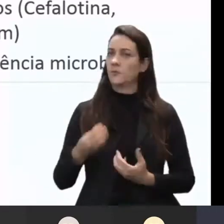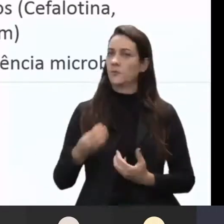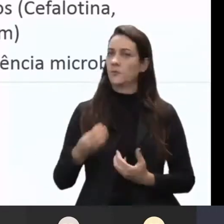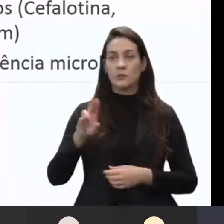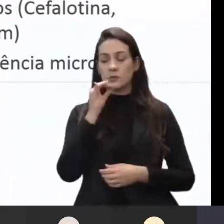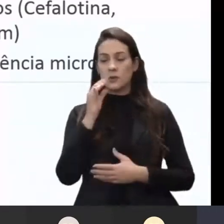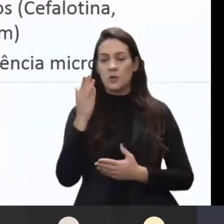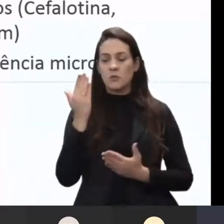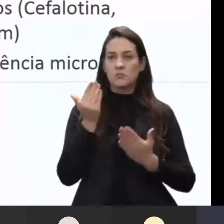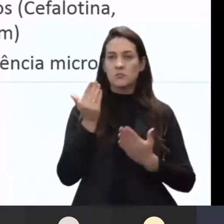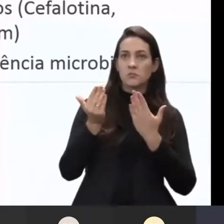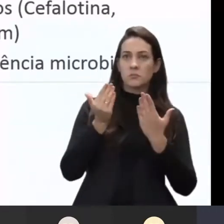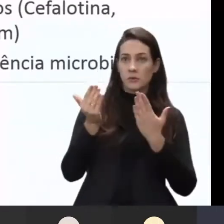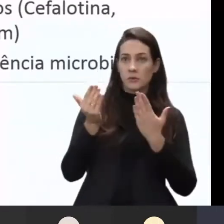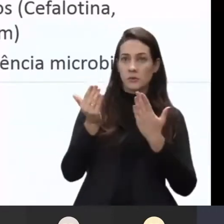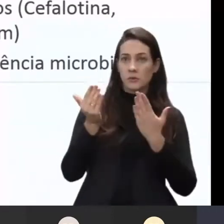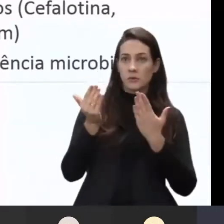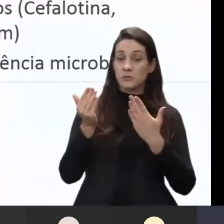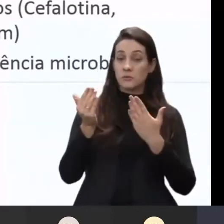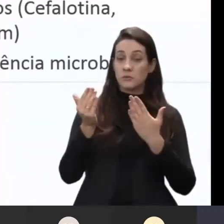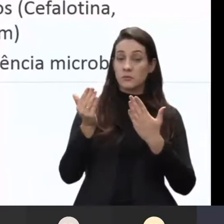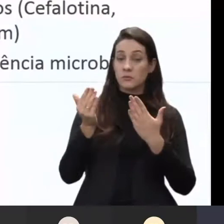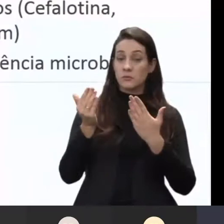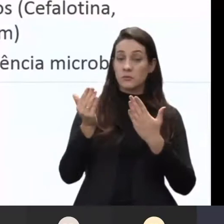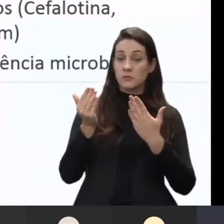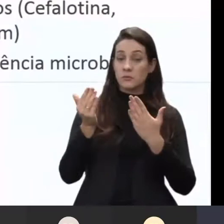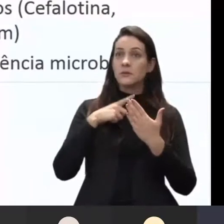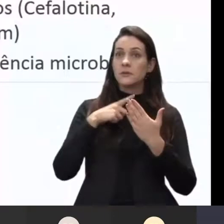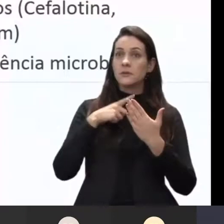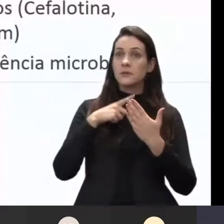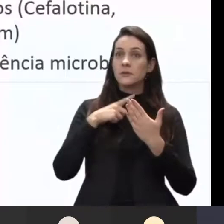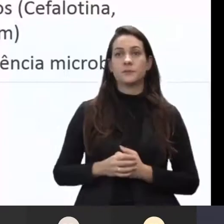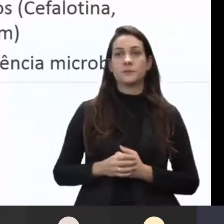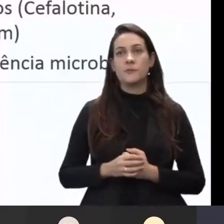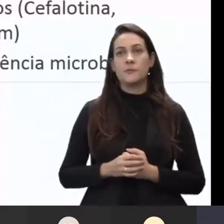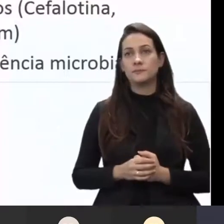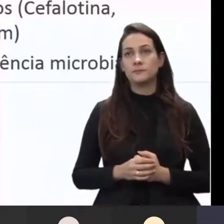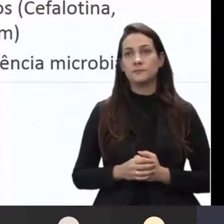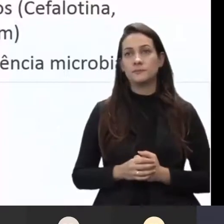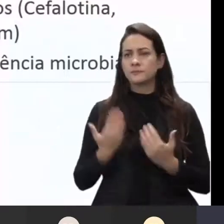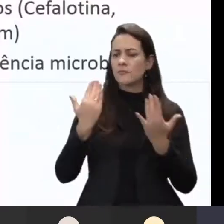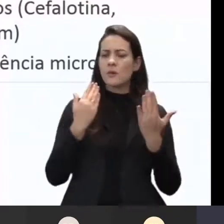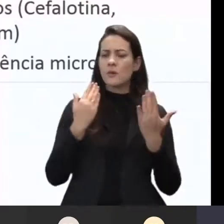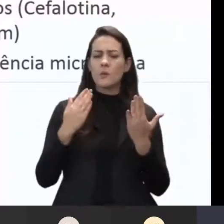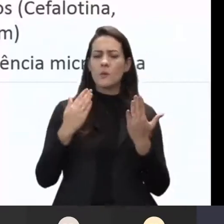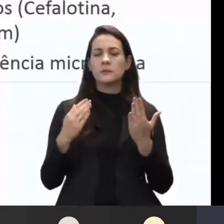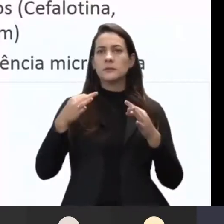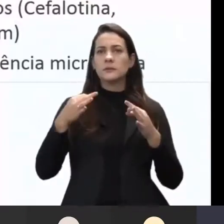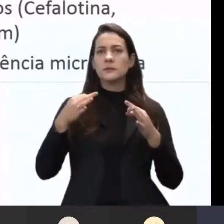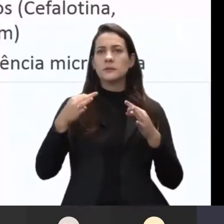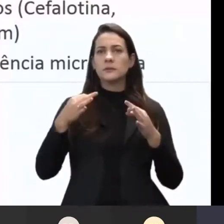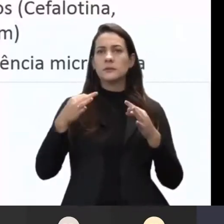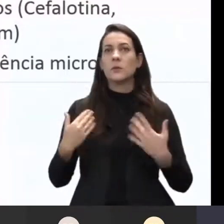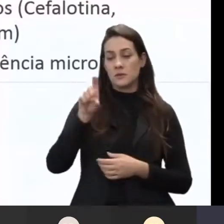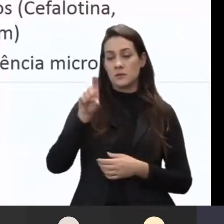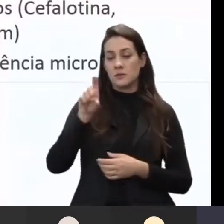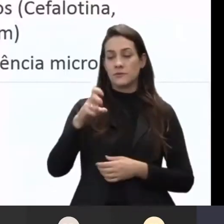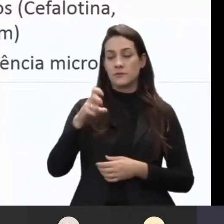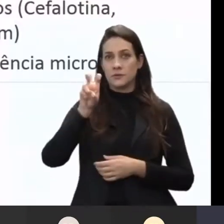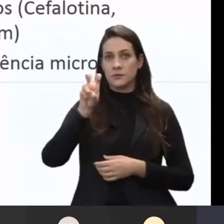utilizamos um padrão de comparação. Esse padrão de comparação é a escala 0,5 de